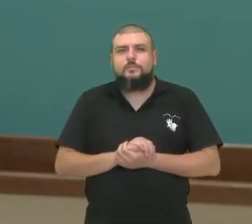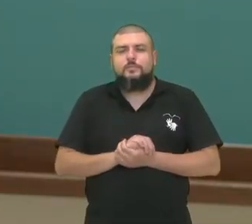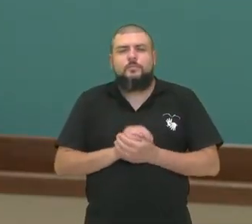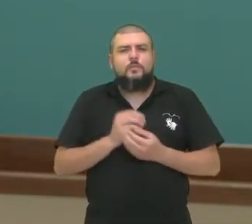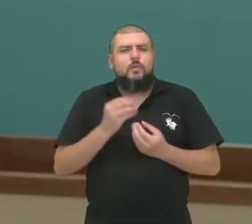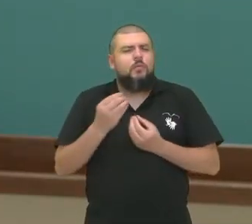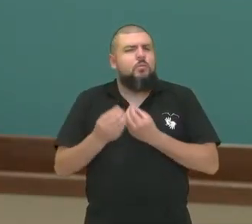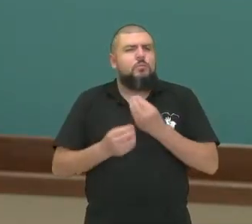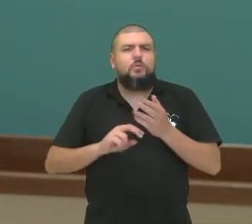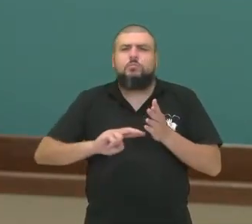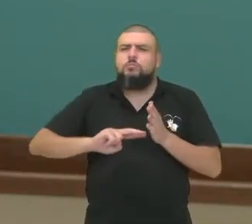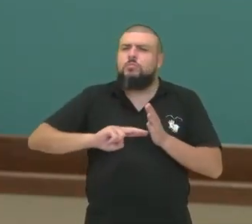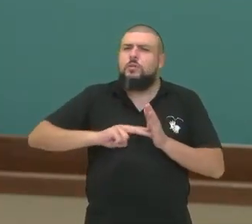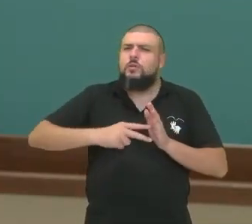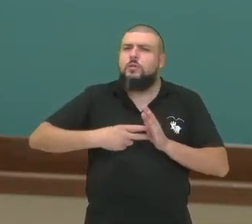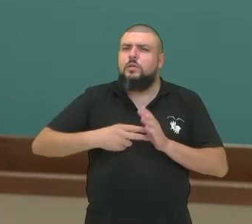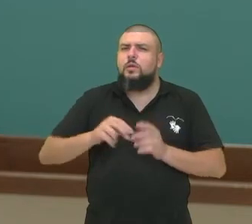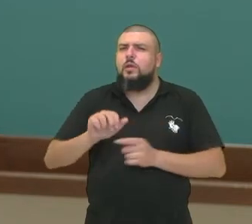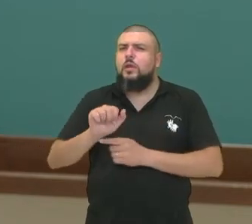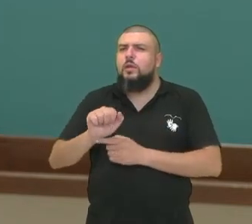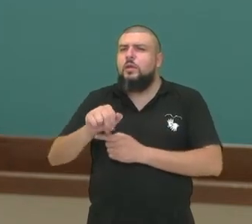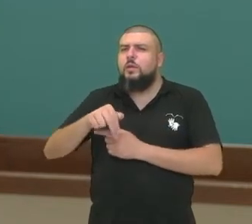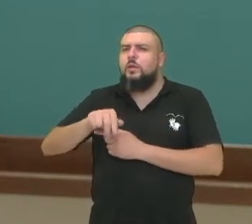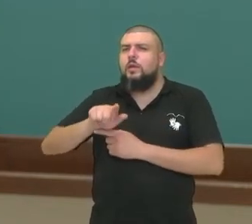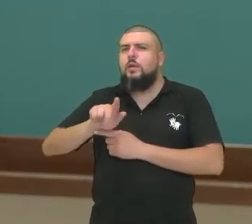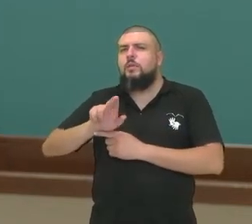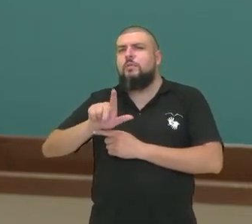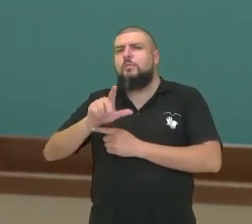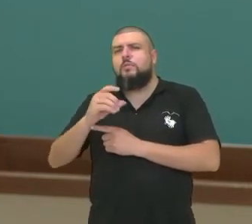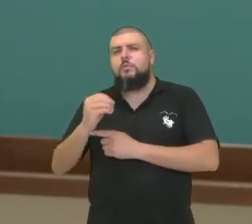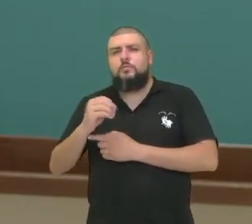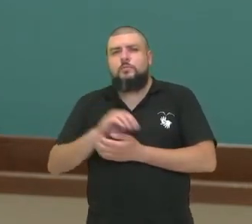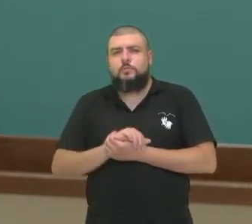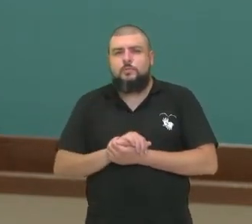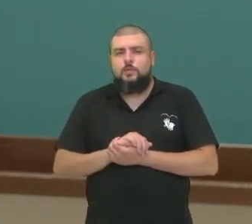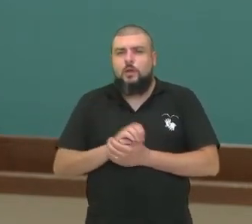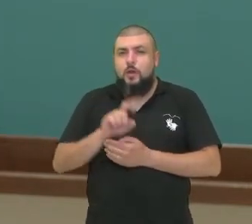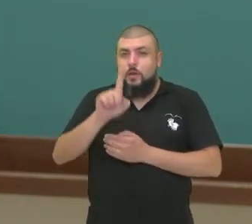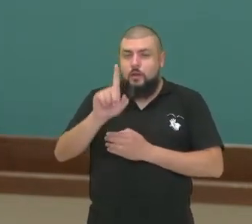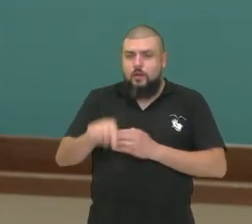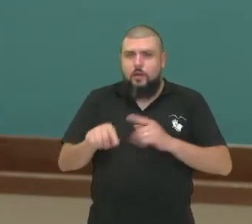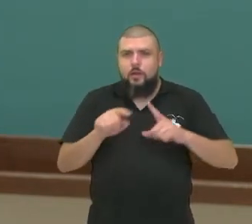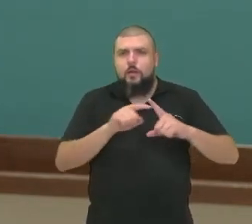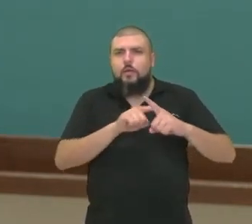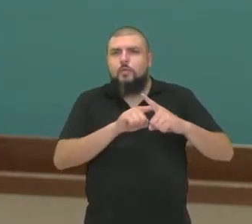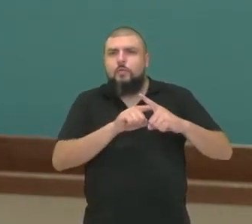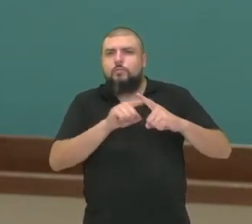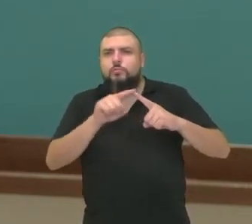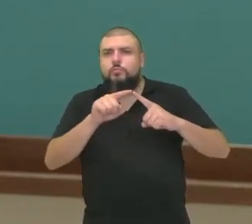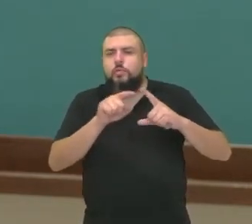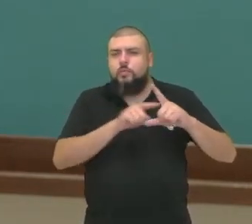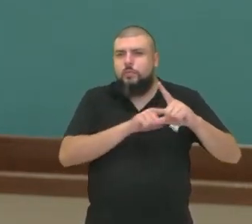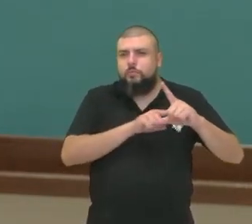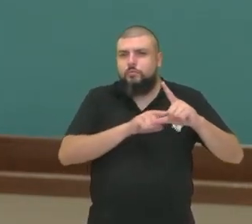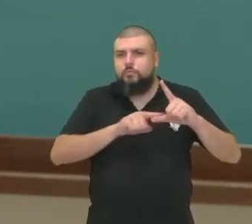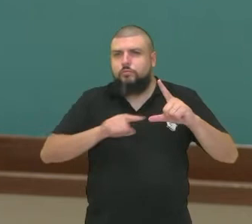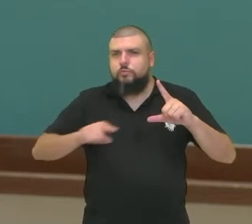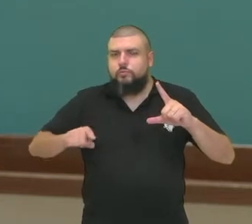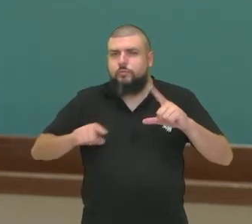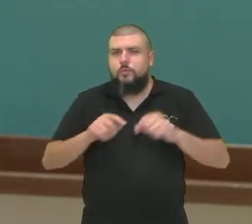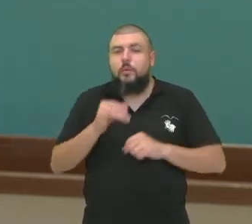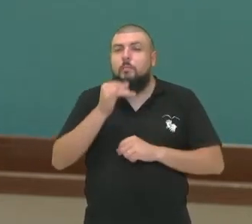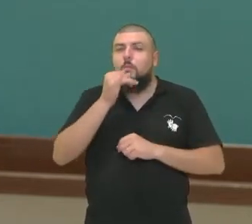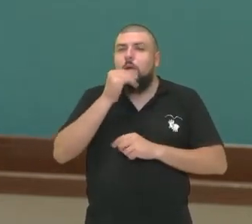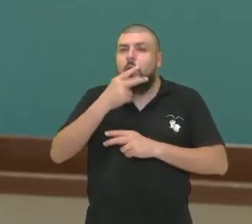gente pode identificar situações? Então o ângulo ele é formado por duas semirretas. Aqui nesse caso da tesoura a gente tem